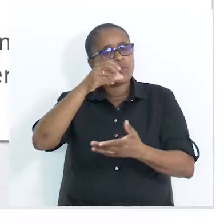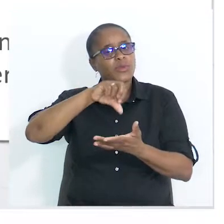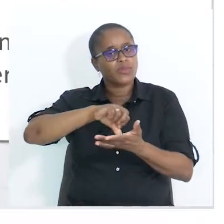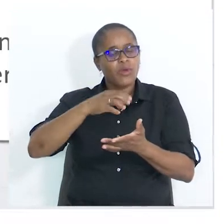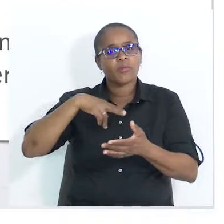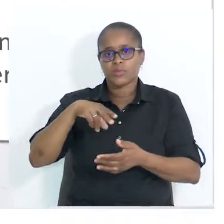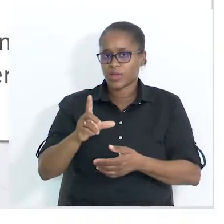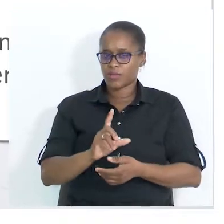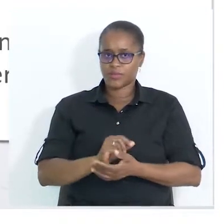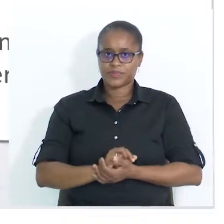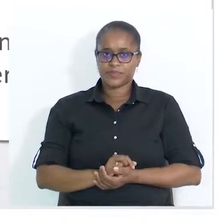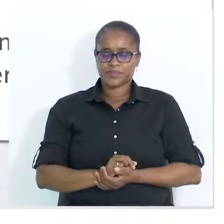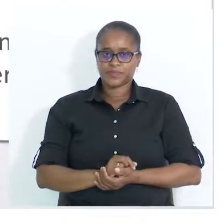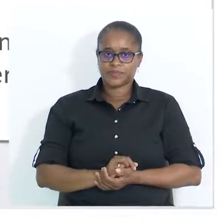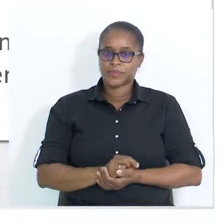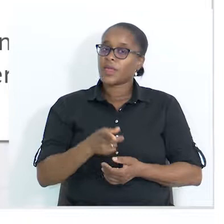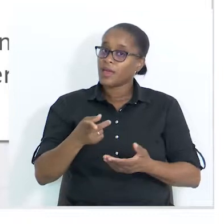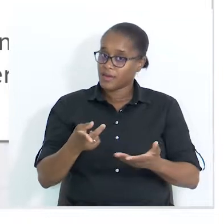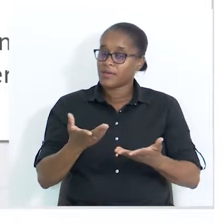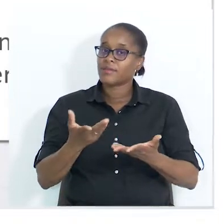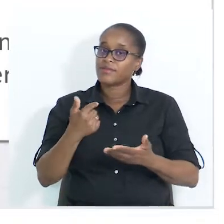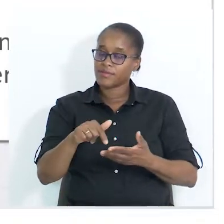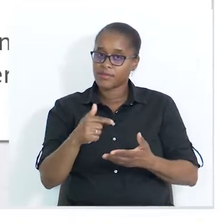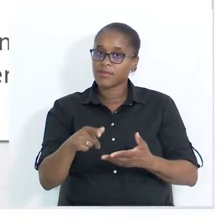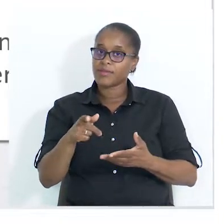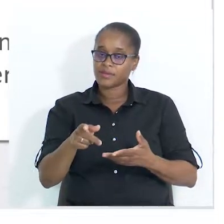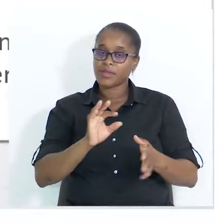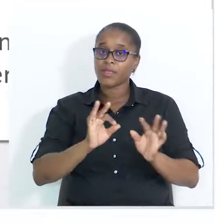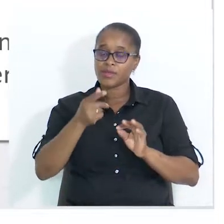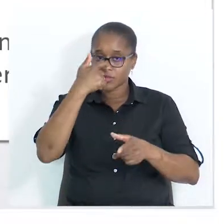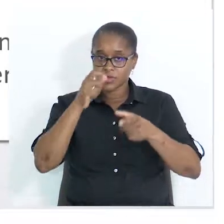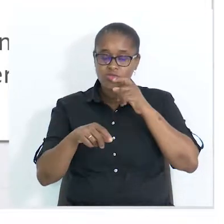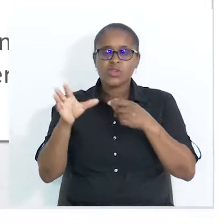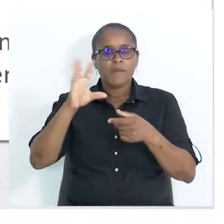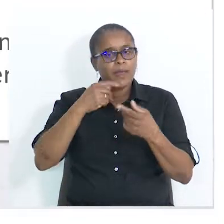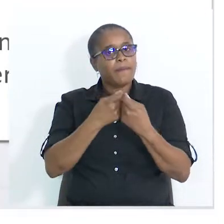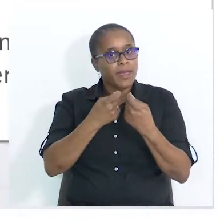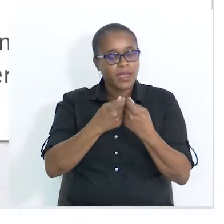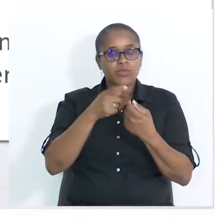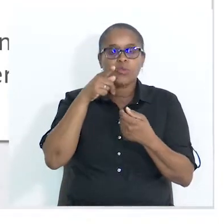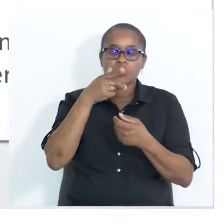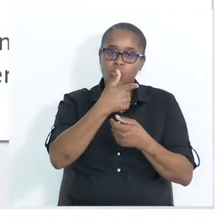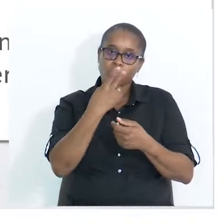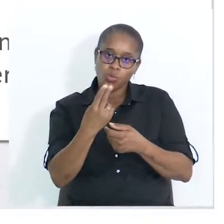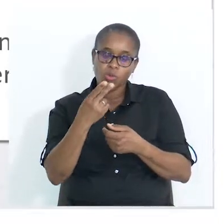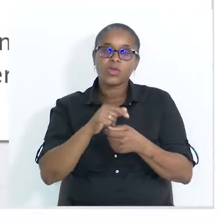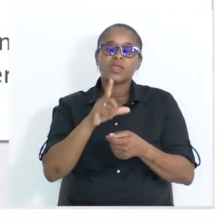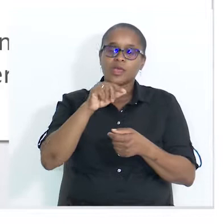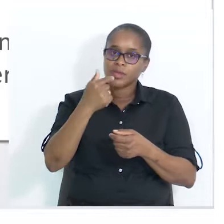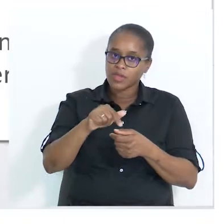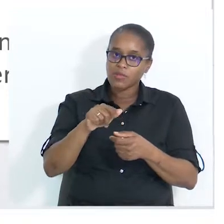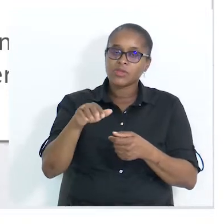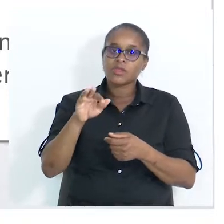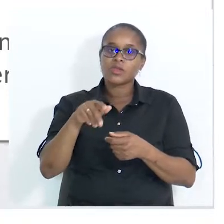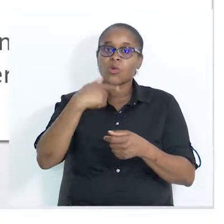território português, Portugal. Aí temos aquela forma de tratamento das pessoas mais íntimas como tu, mais próximas como tu, mas nós temos também aquela